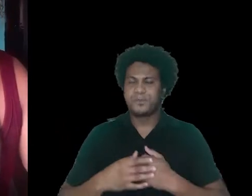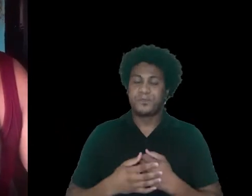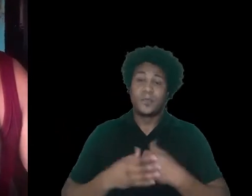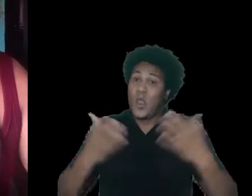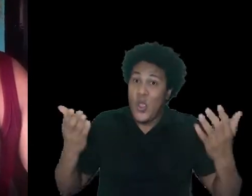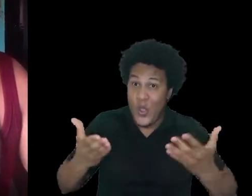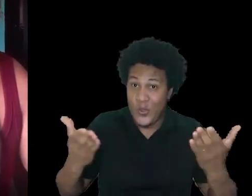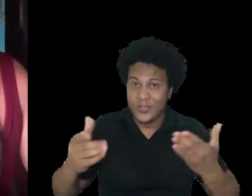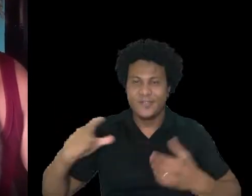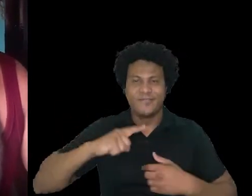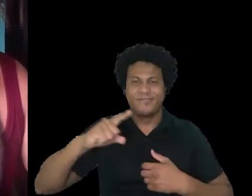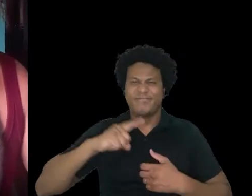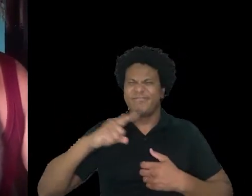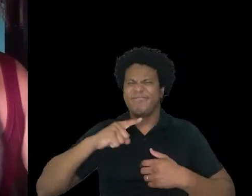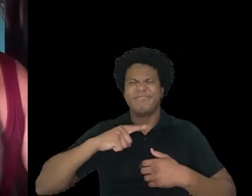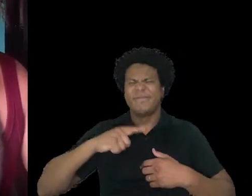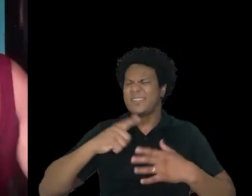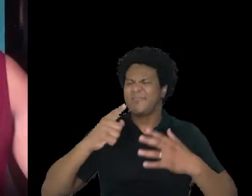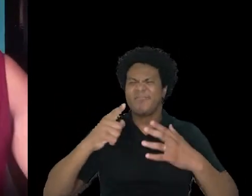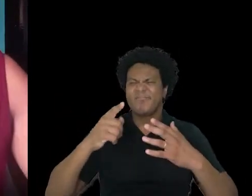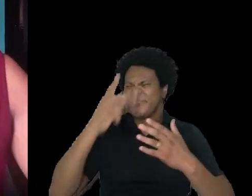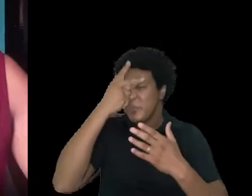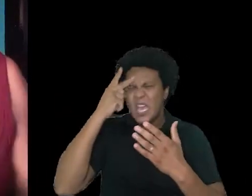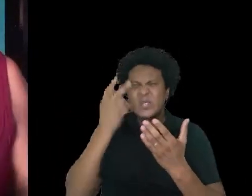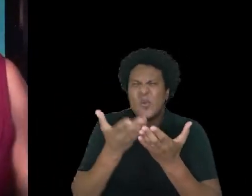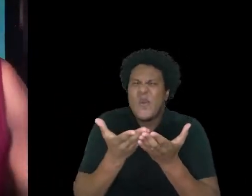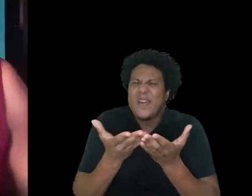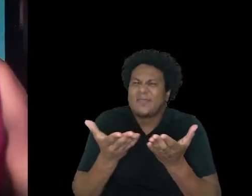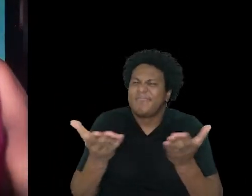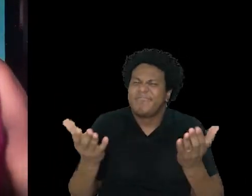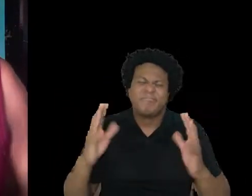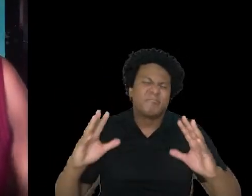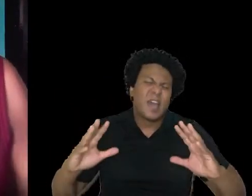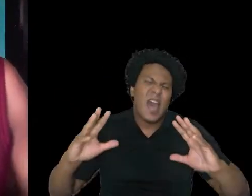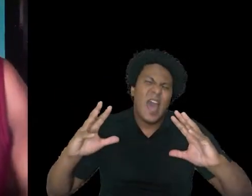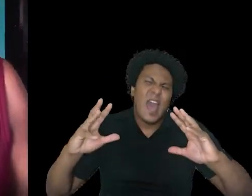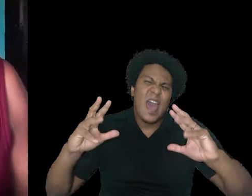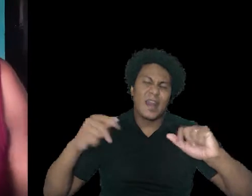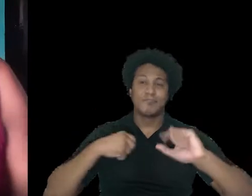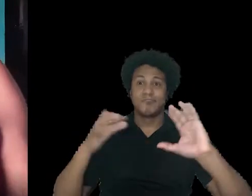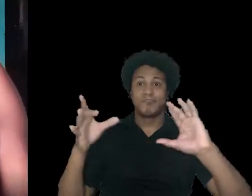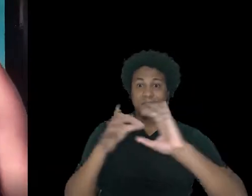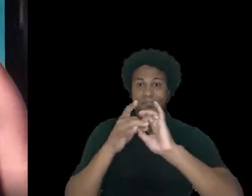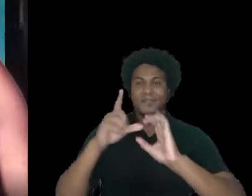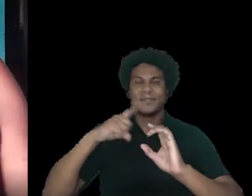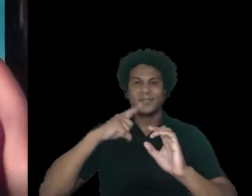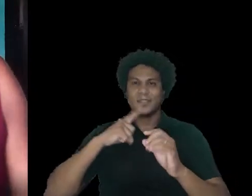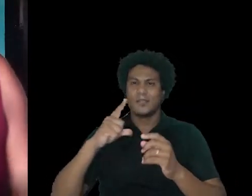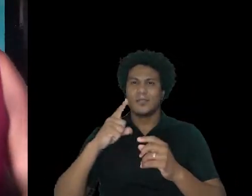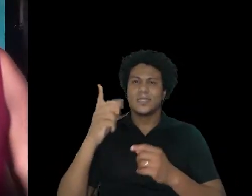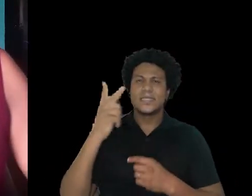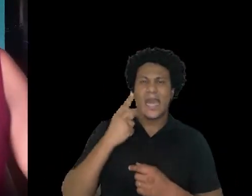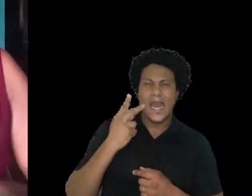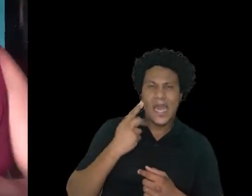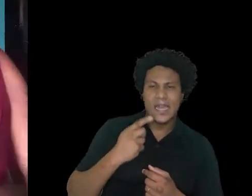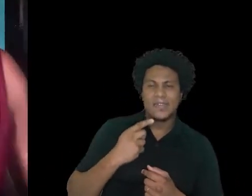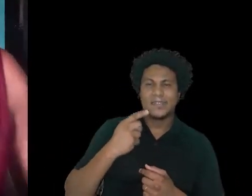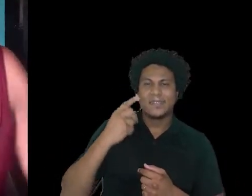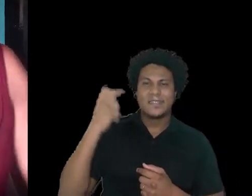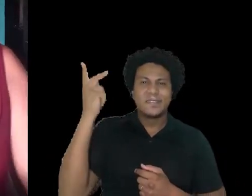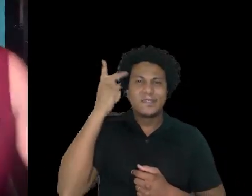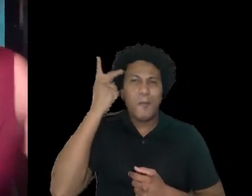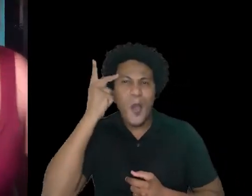povo, temos essa maravilhosa mesa, né, com essas maravilhosas pessoas, né, se fazendo o link do